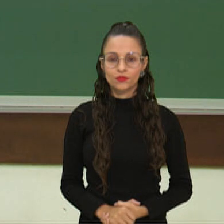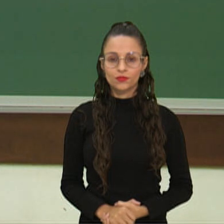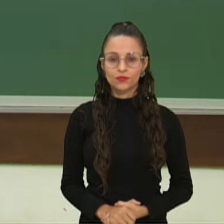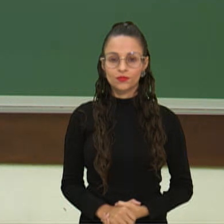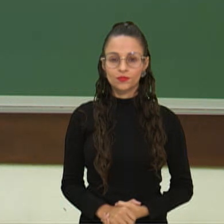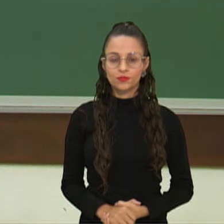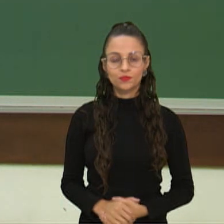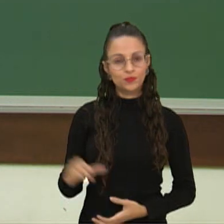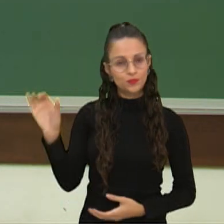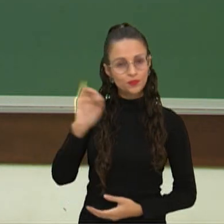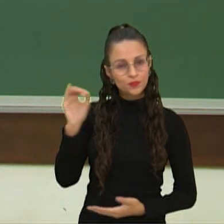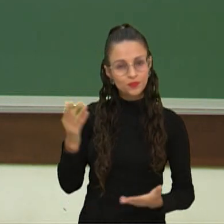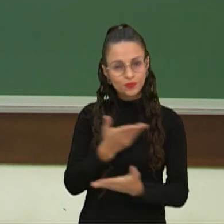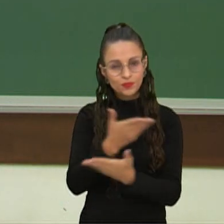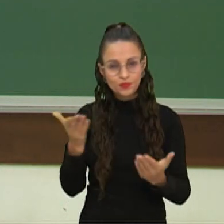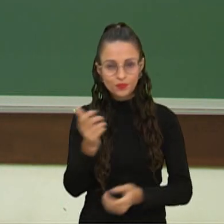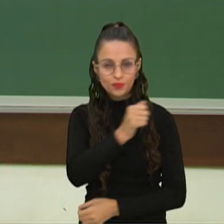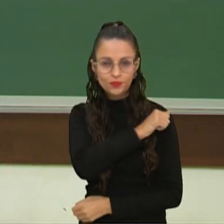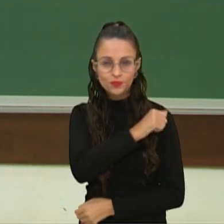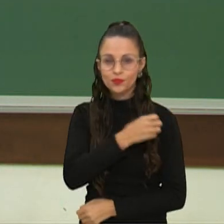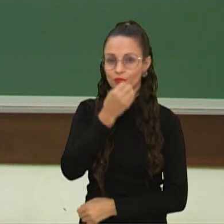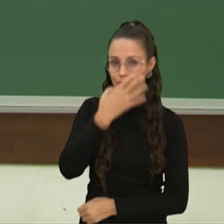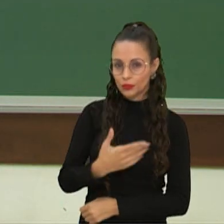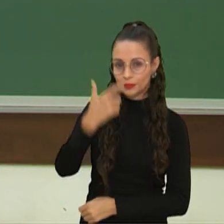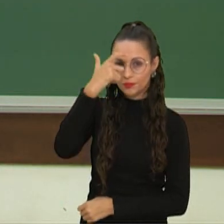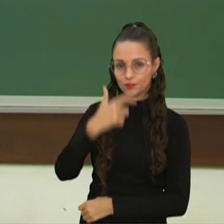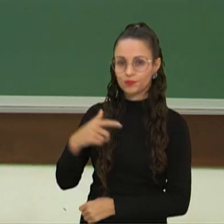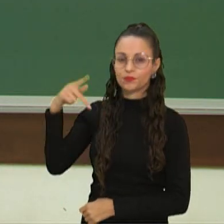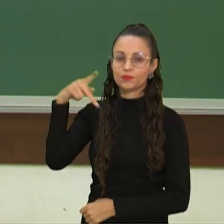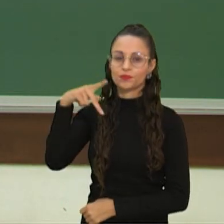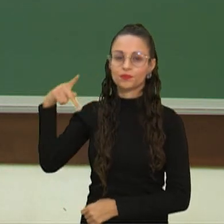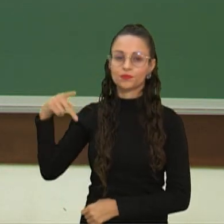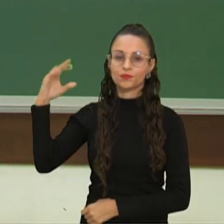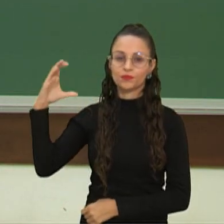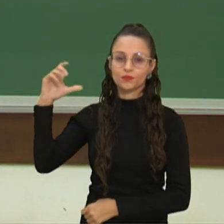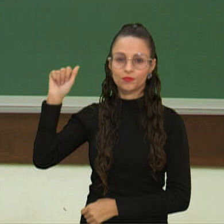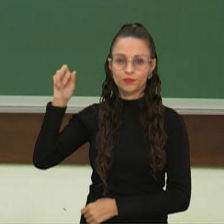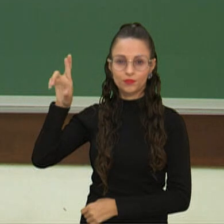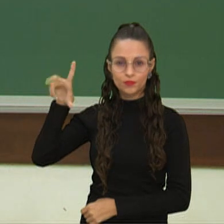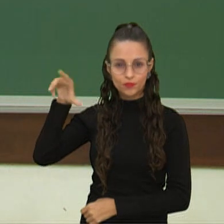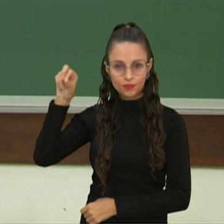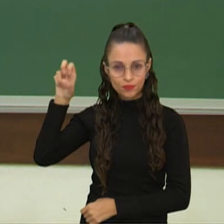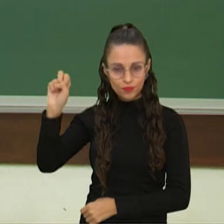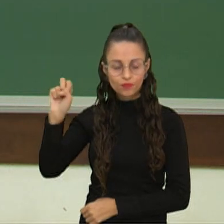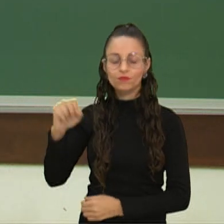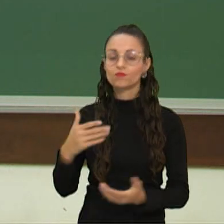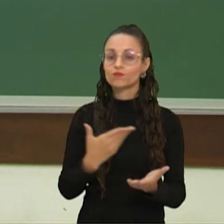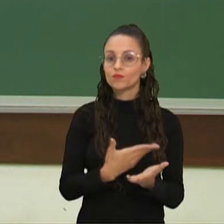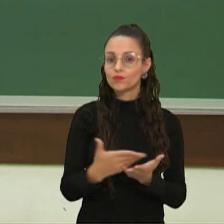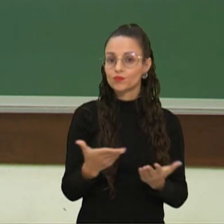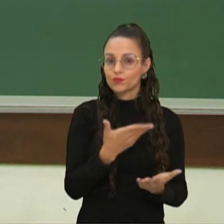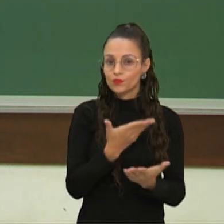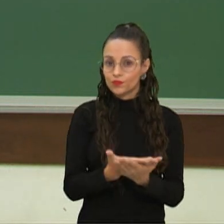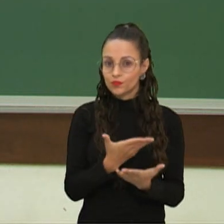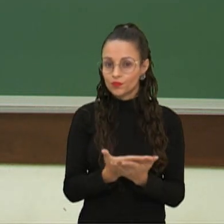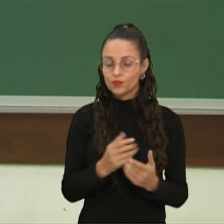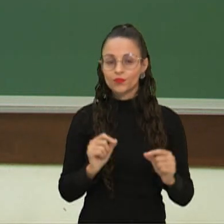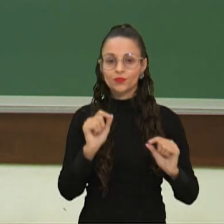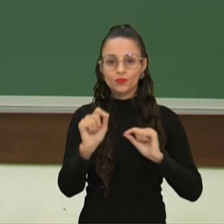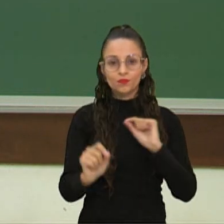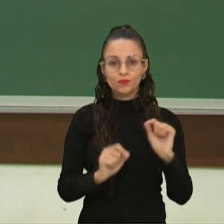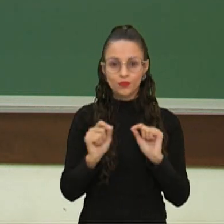Hi students, how are you? This is Teacher Carlos again, and let's start our class. Nós vamos começar a nossa aula aí,